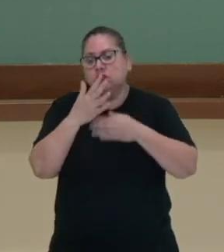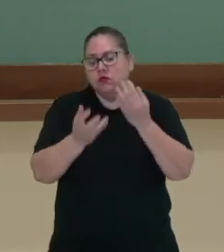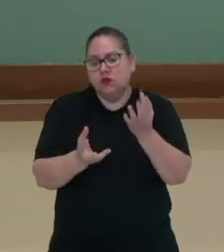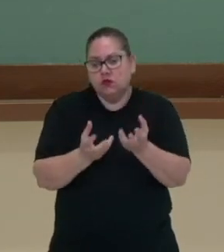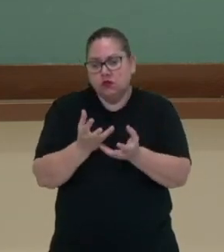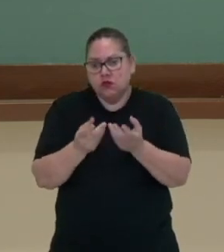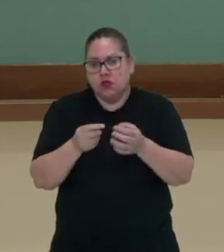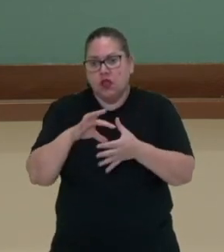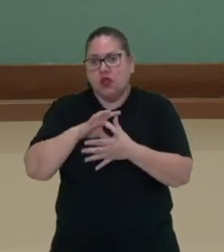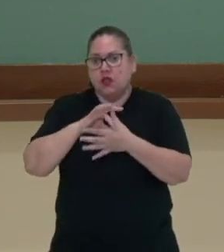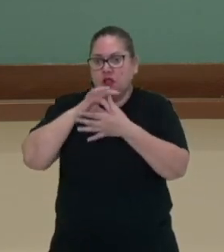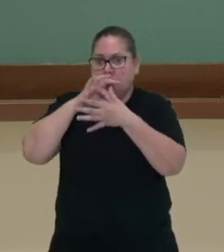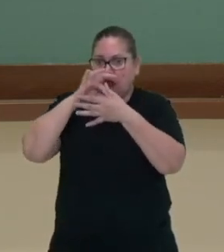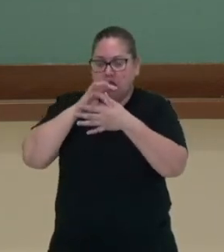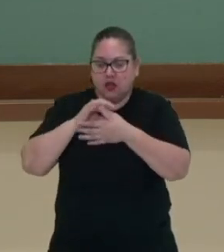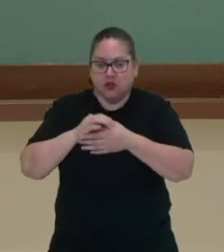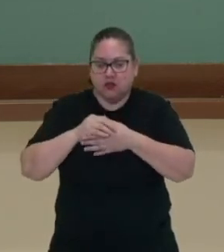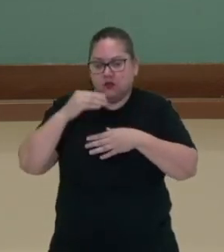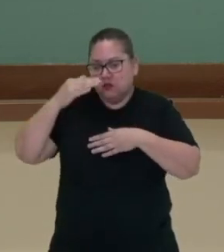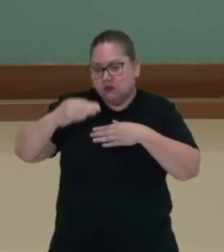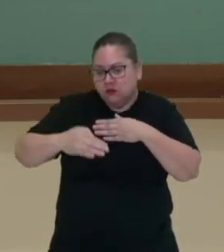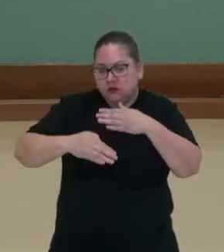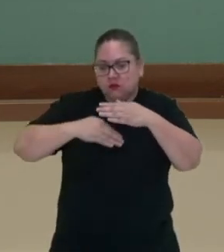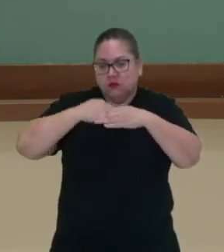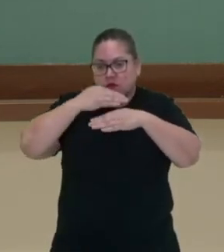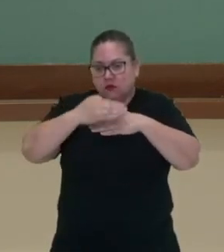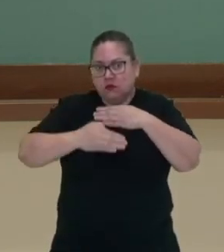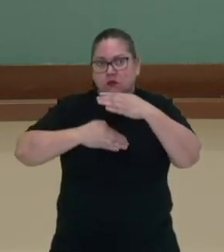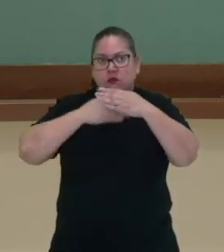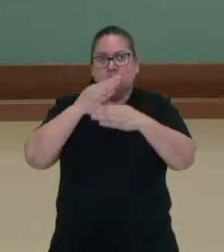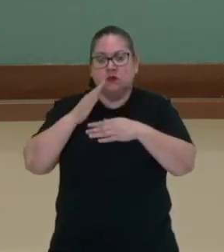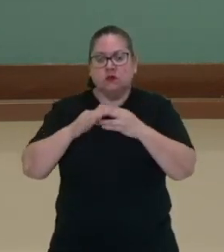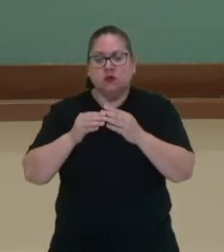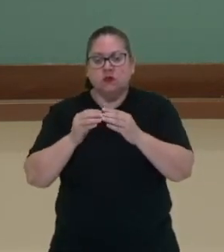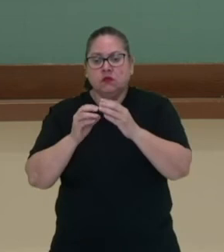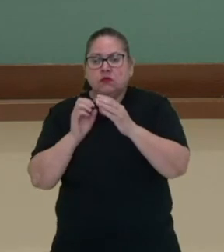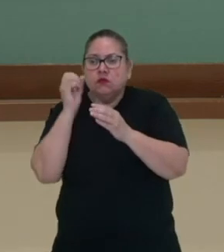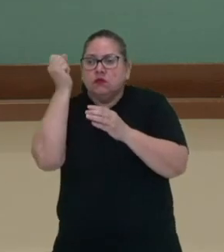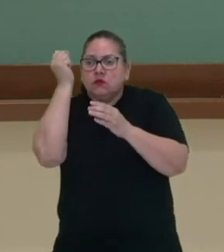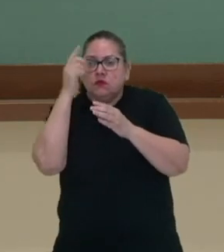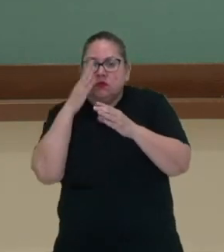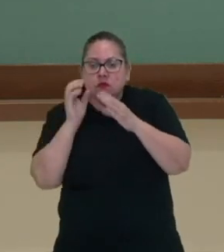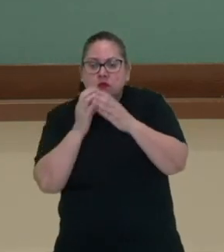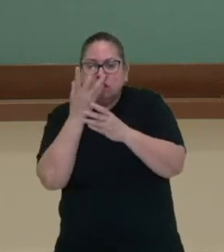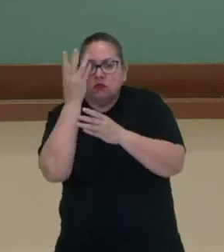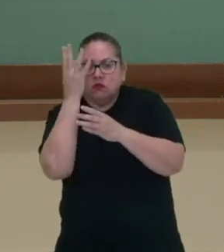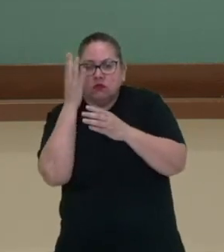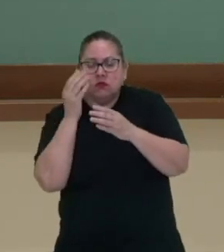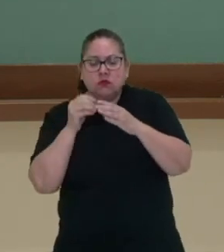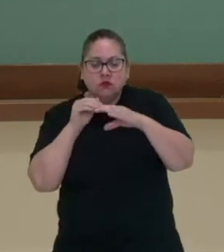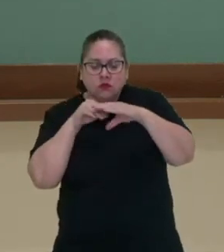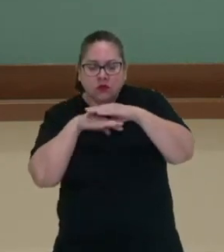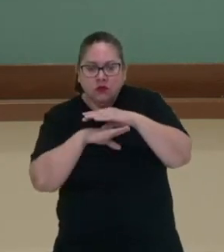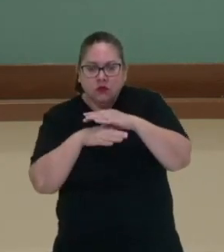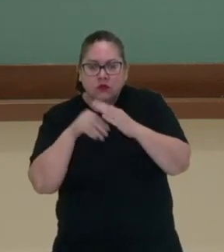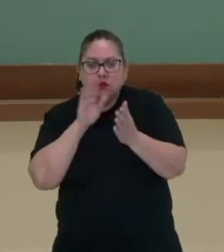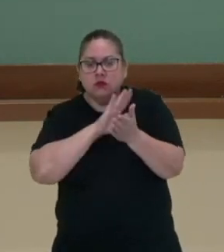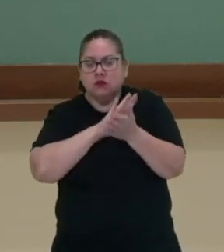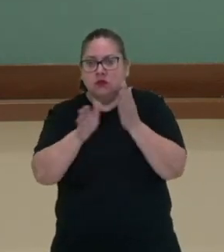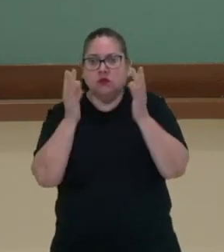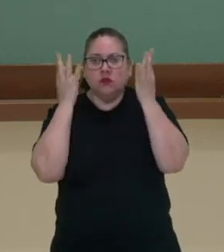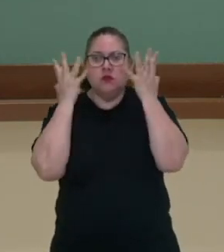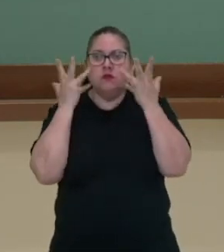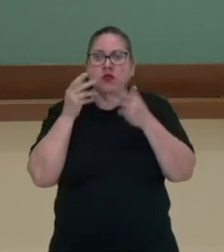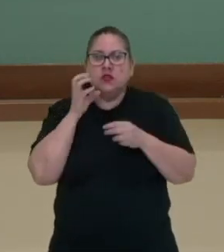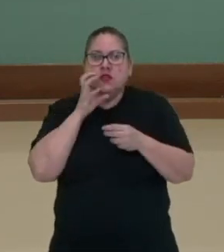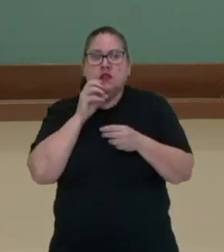da carne, né, do assar a carne, também que eles iluminassem as cavernas, se aquecessem e espantassem animais ferozes, né?